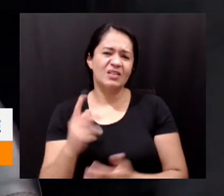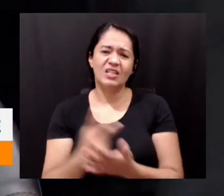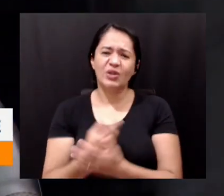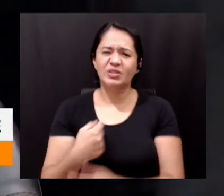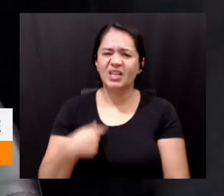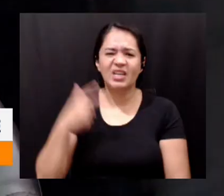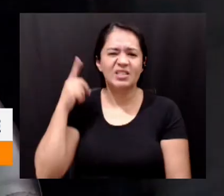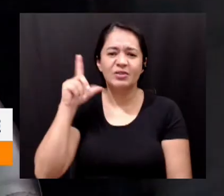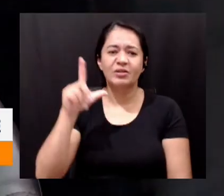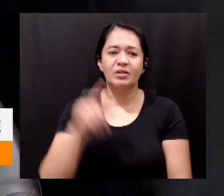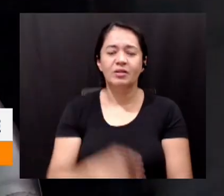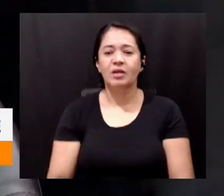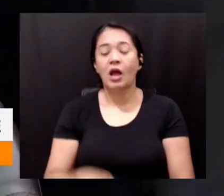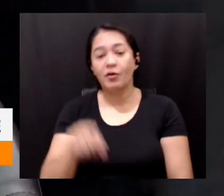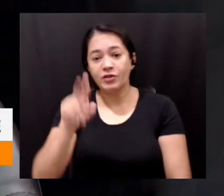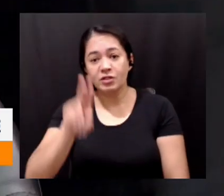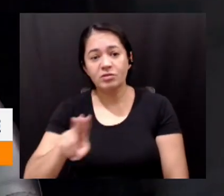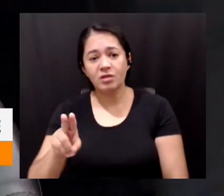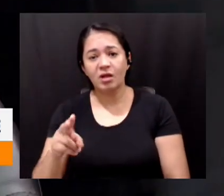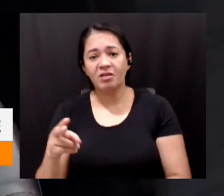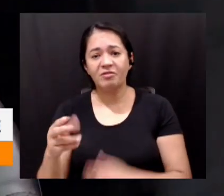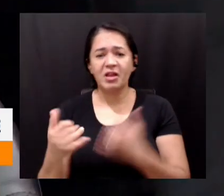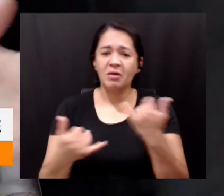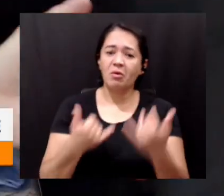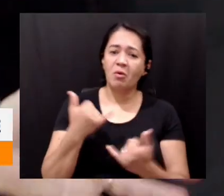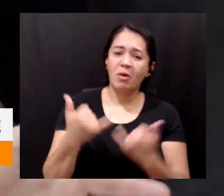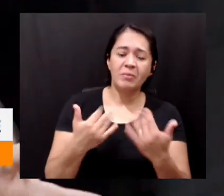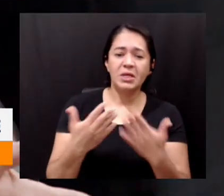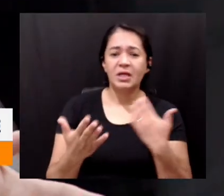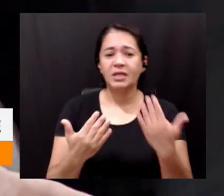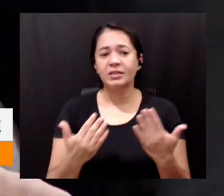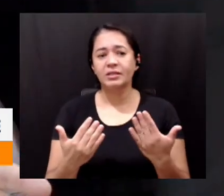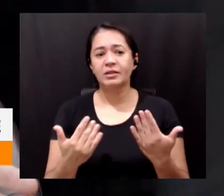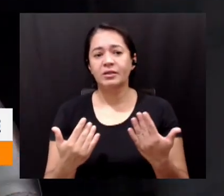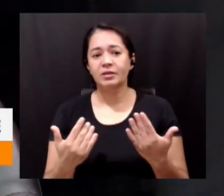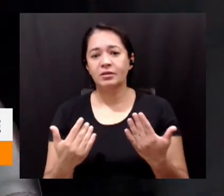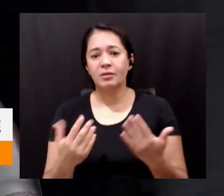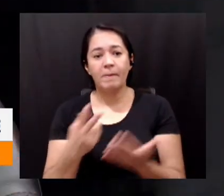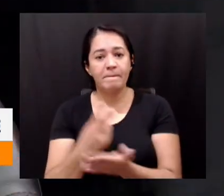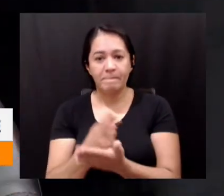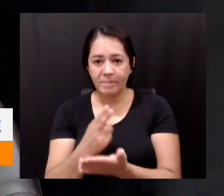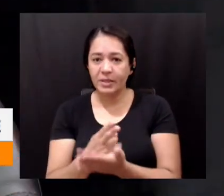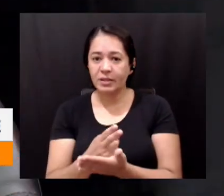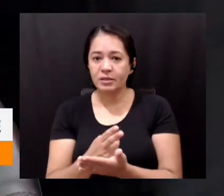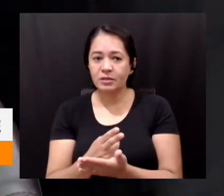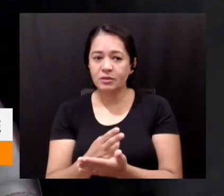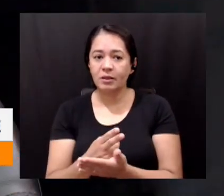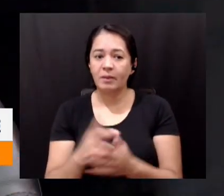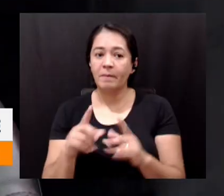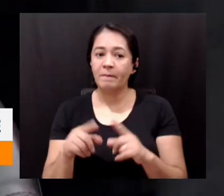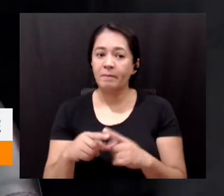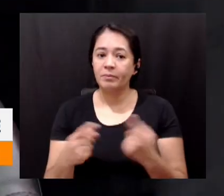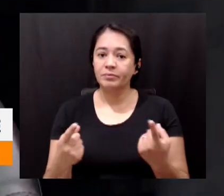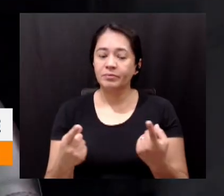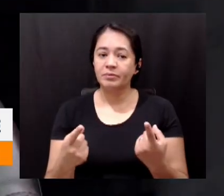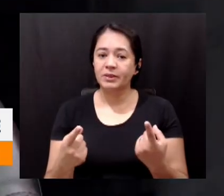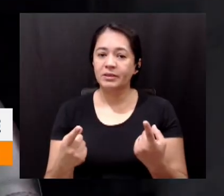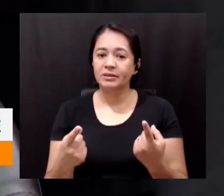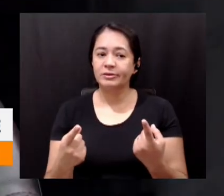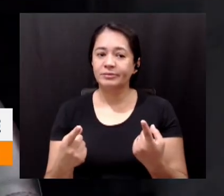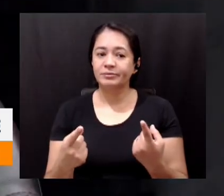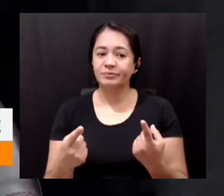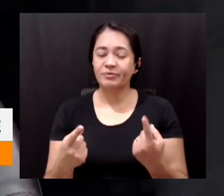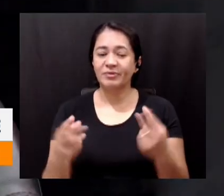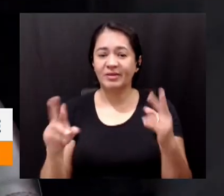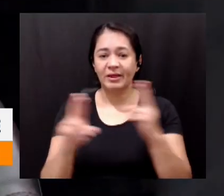usava aquilo como uma brincadeira, como um entretenimento mesmo, que é o que tem que ser. Sim, né? Exatamente. Ocorre que essas relações com